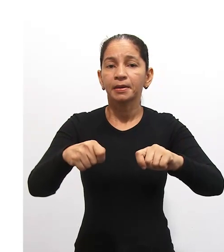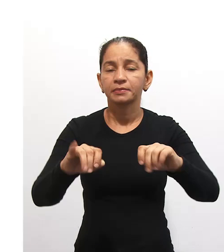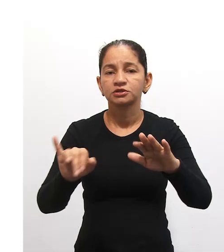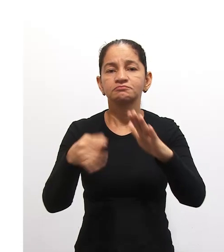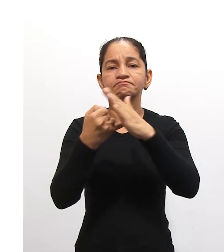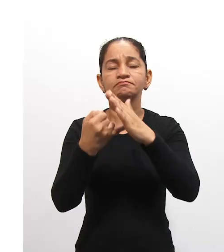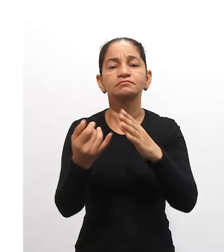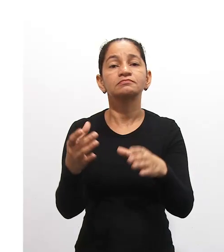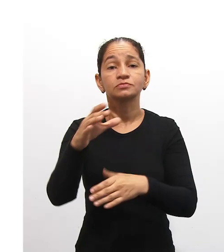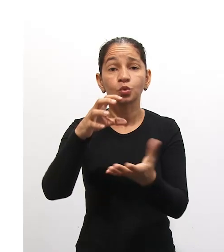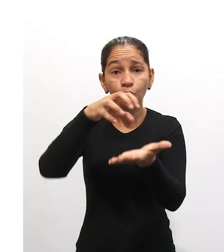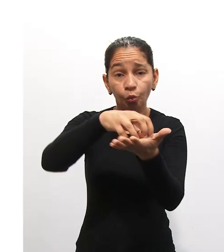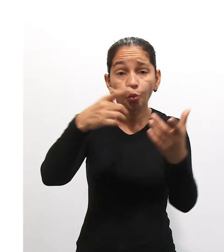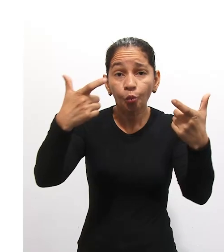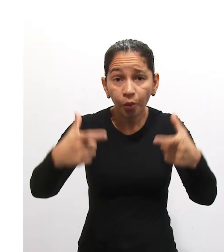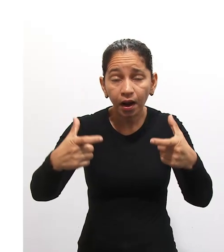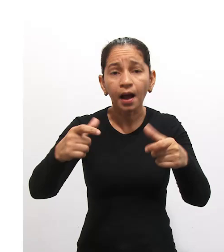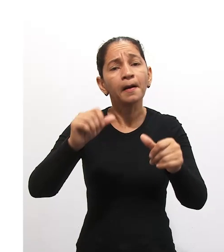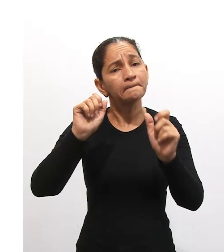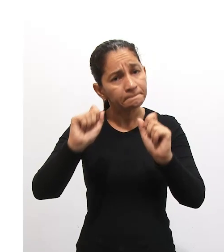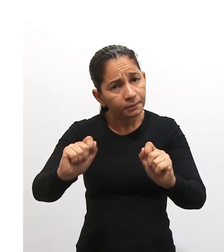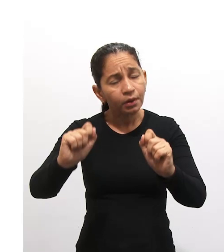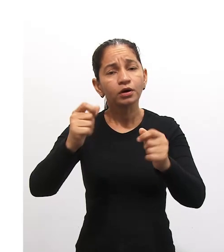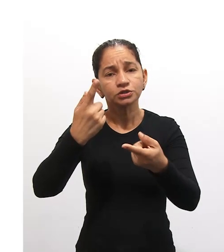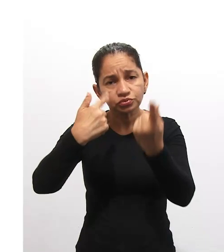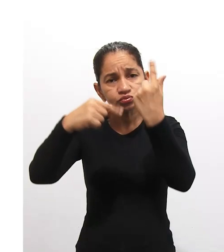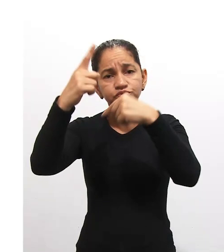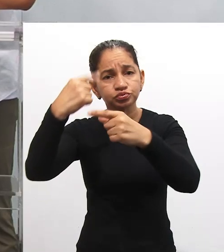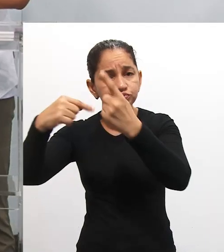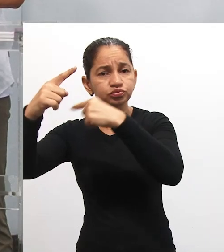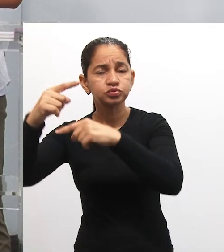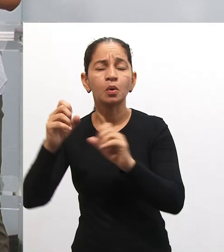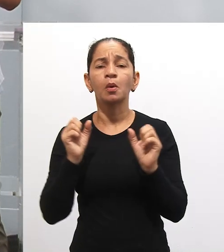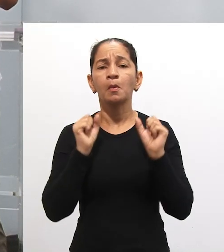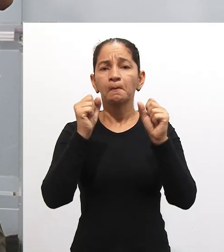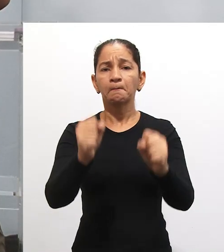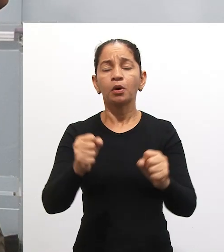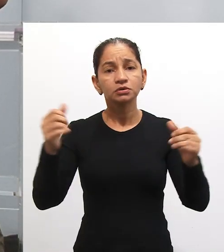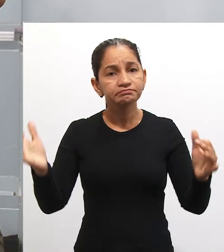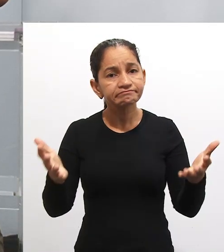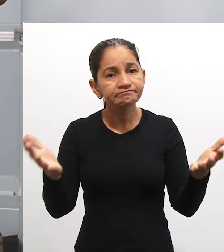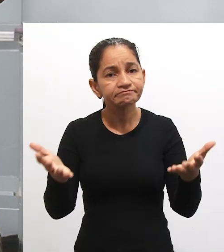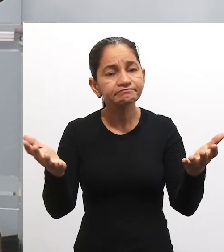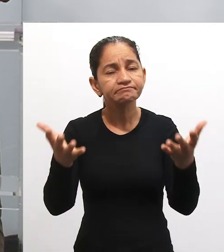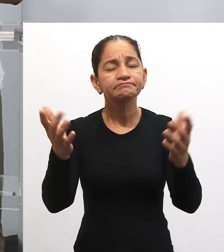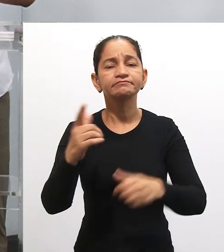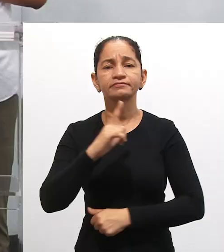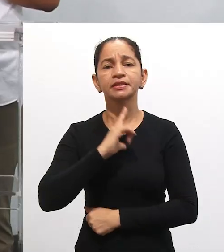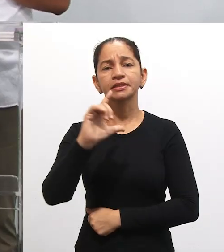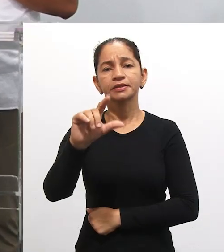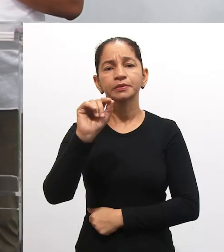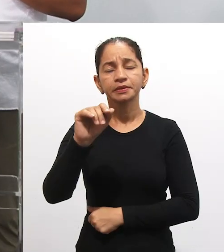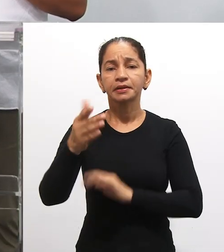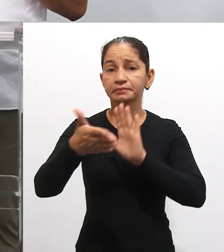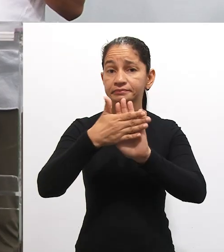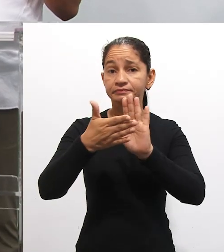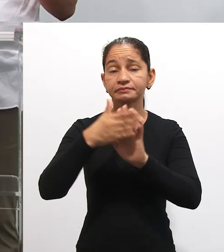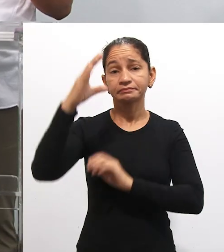instituições envolvam constantemente. A EAD ela deve incentivar esse ambiente